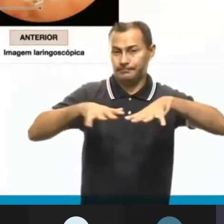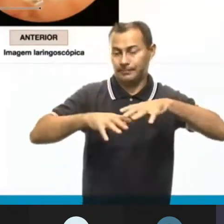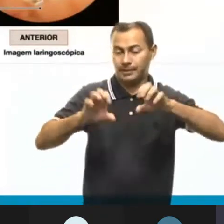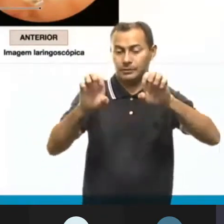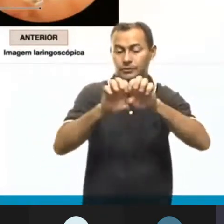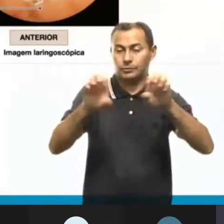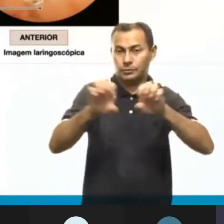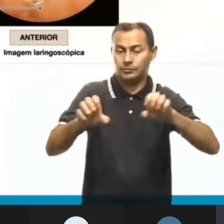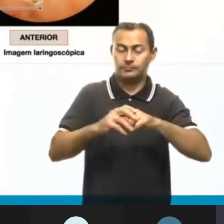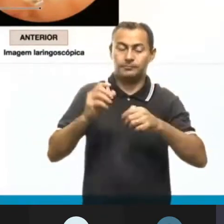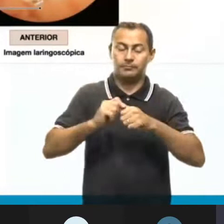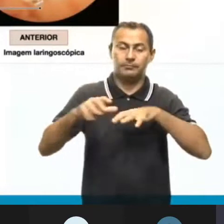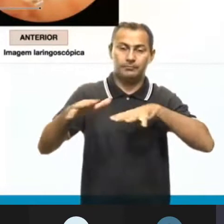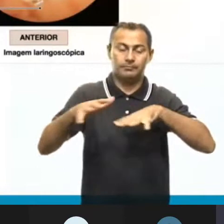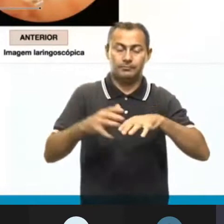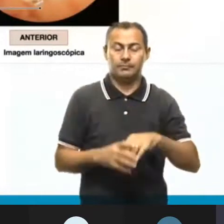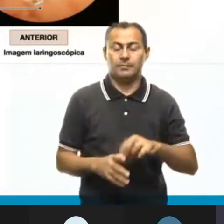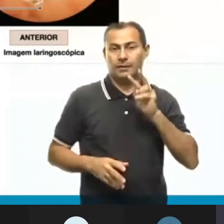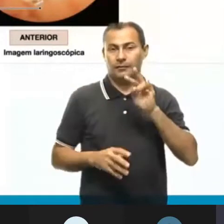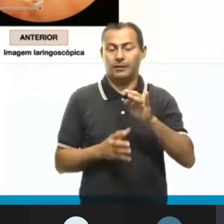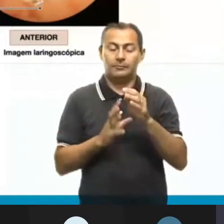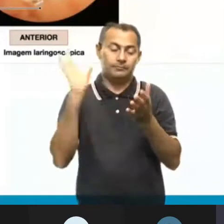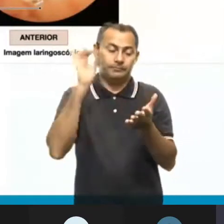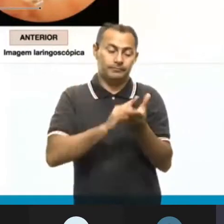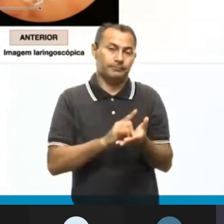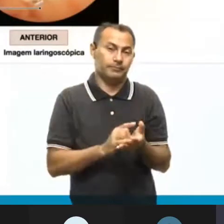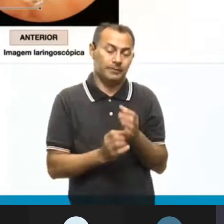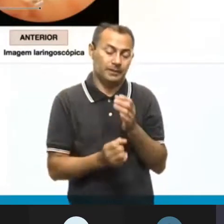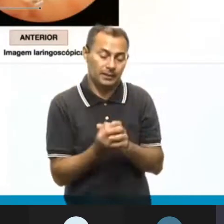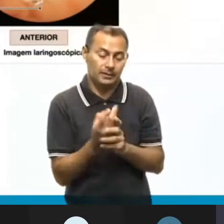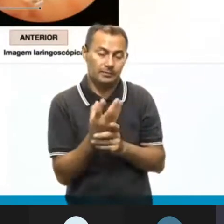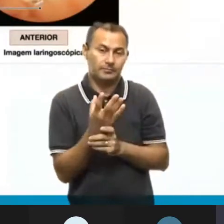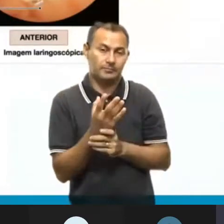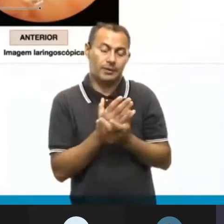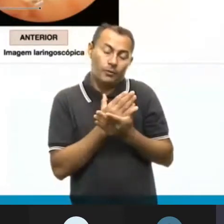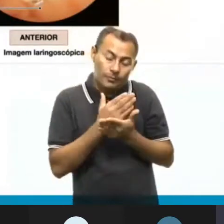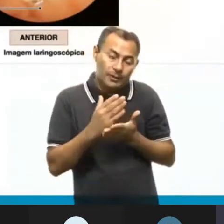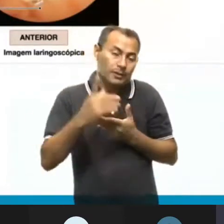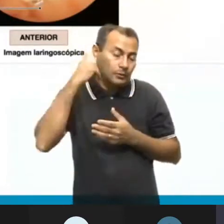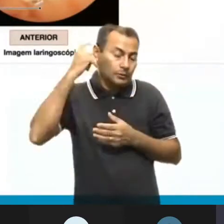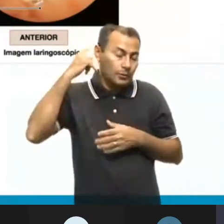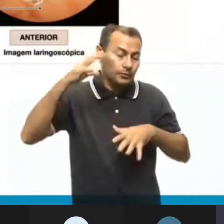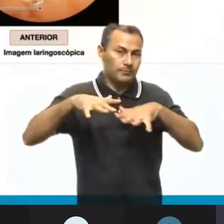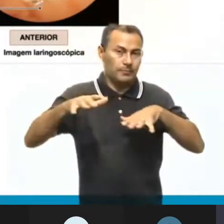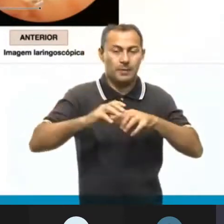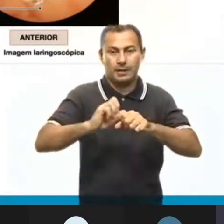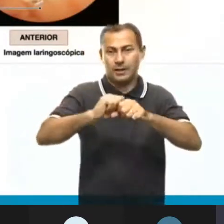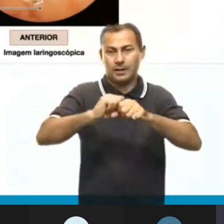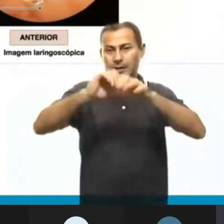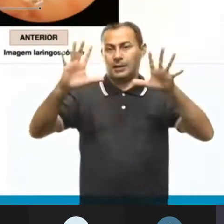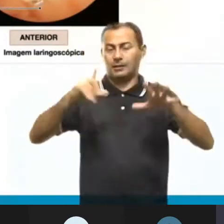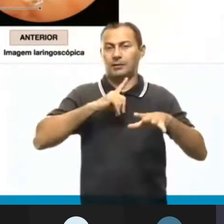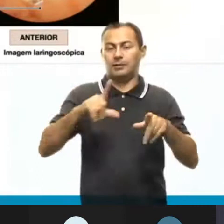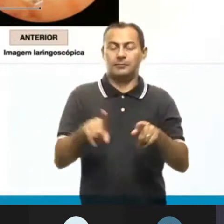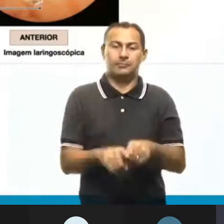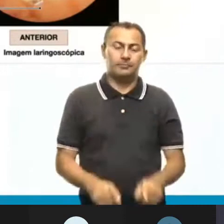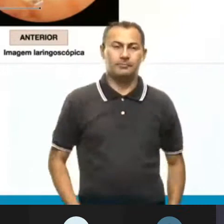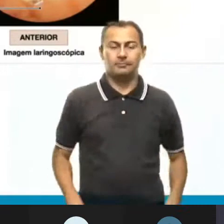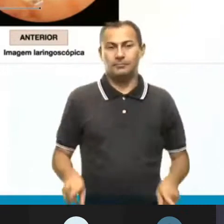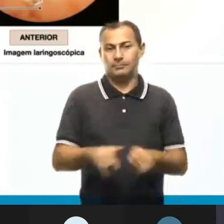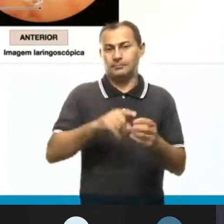vibração dessa estrutura é que vai fazer aí, que vai originar, que vai gerar, né, o som, tá? Claro que tem aí,